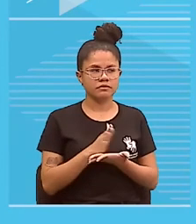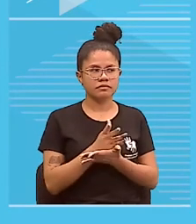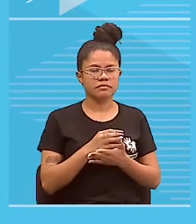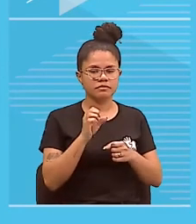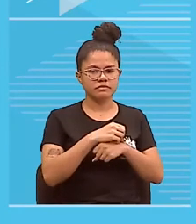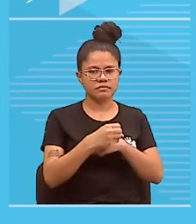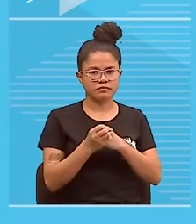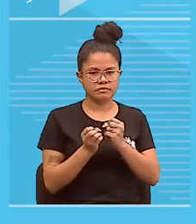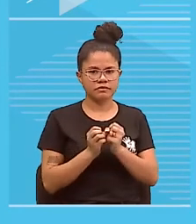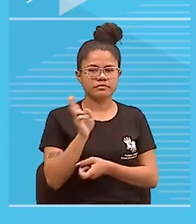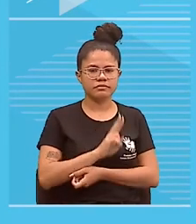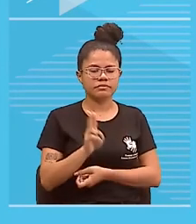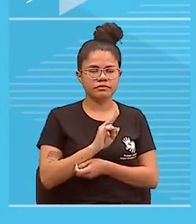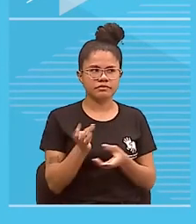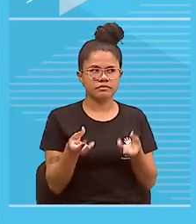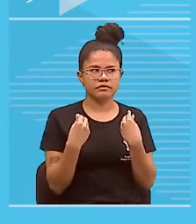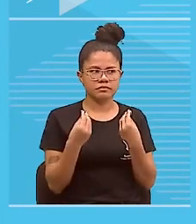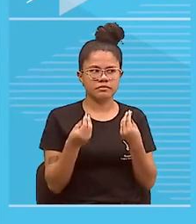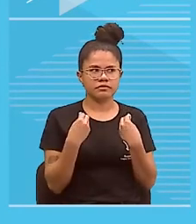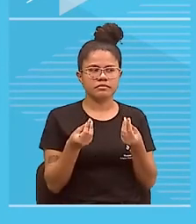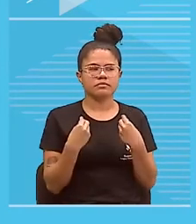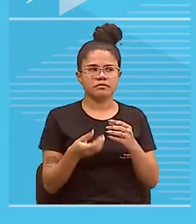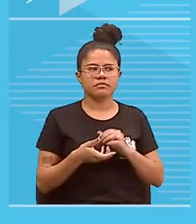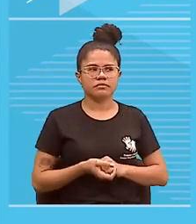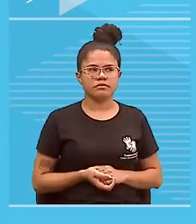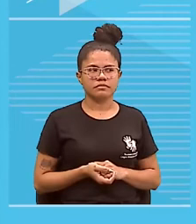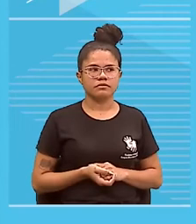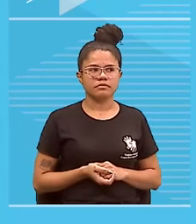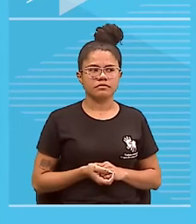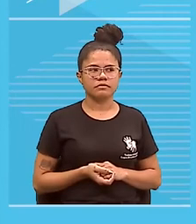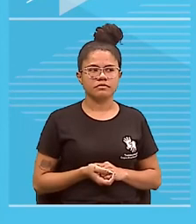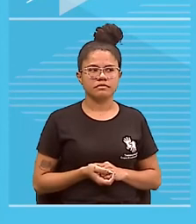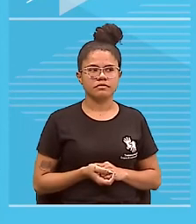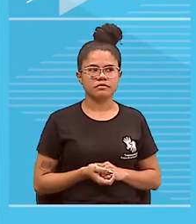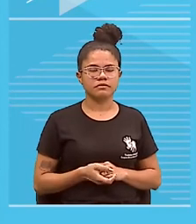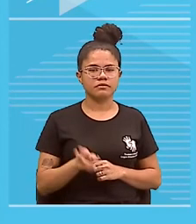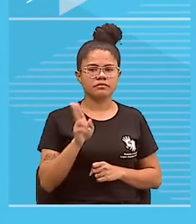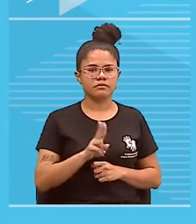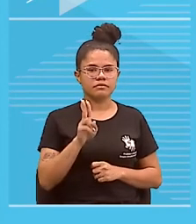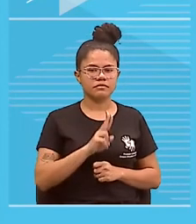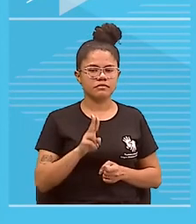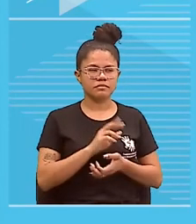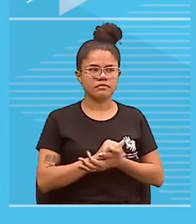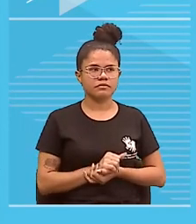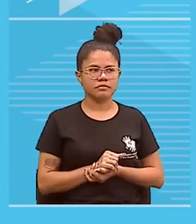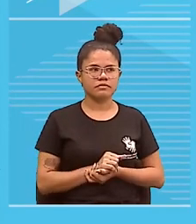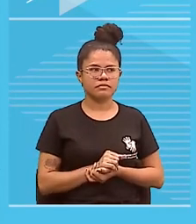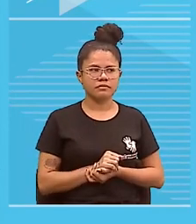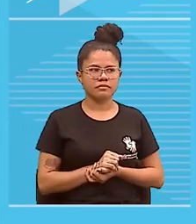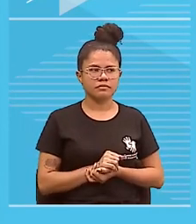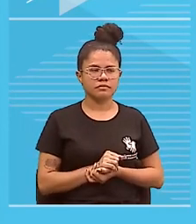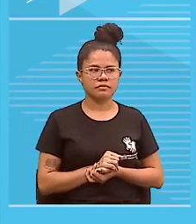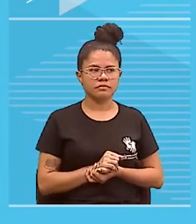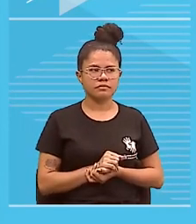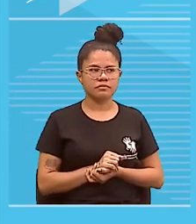que serão utilizadas para obtenção de energia para o metabolismo